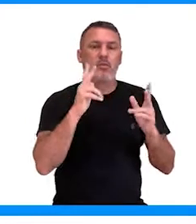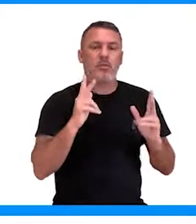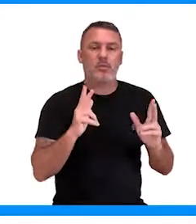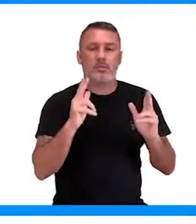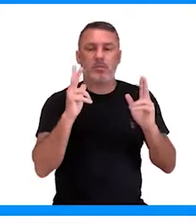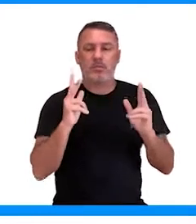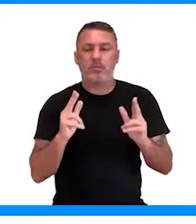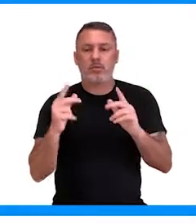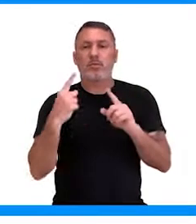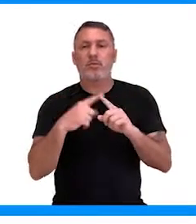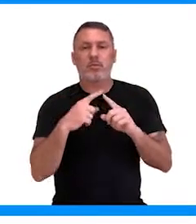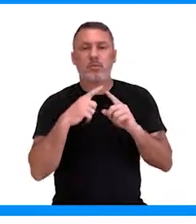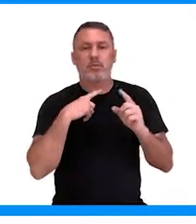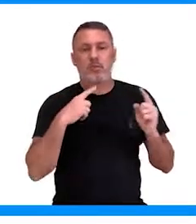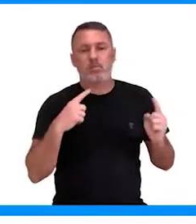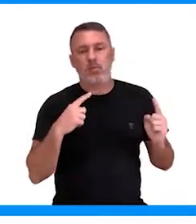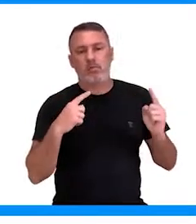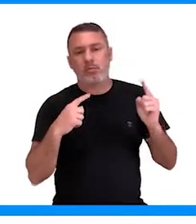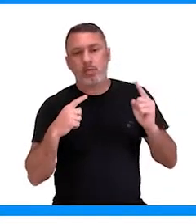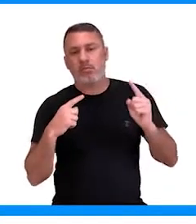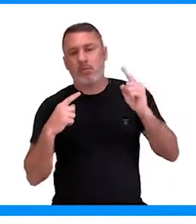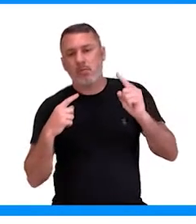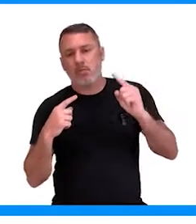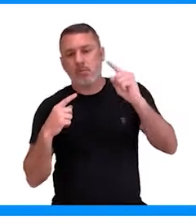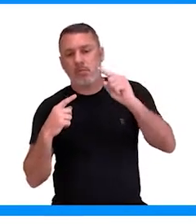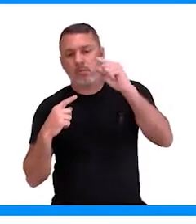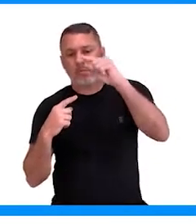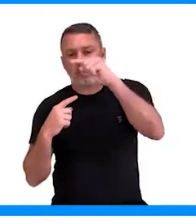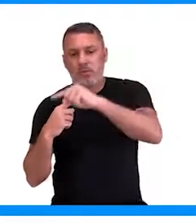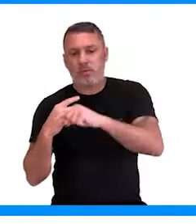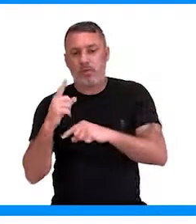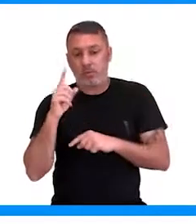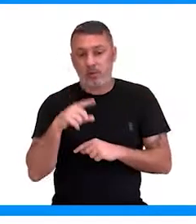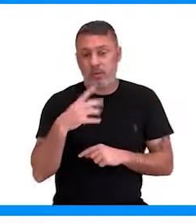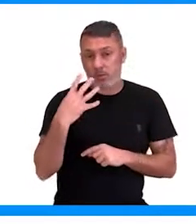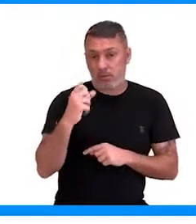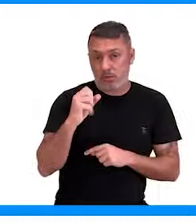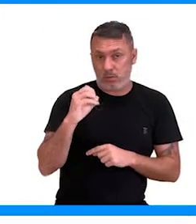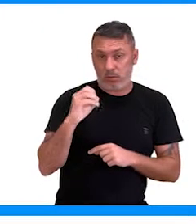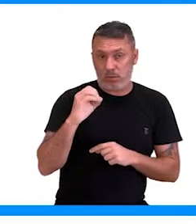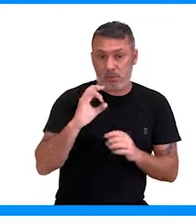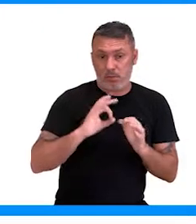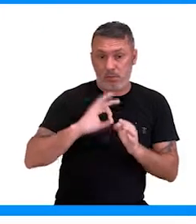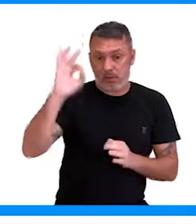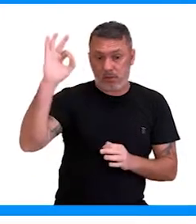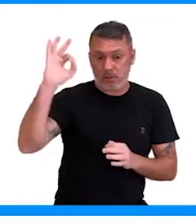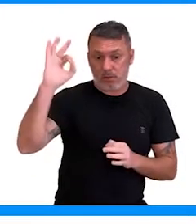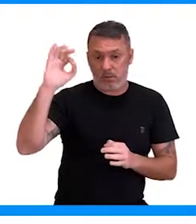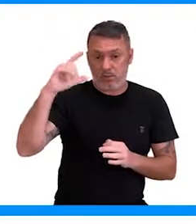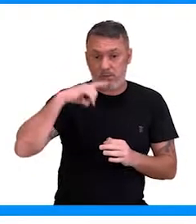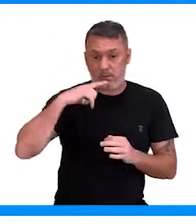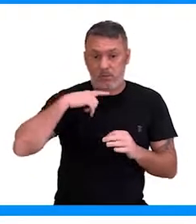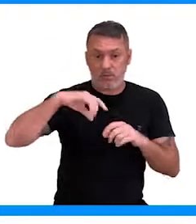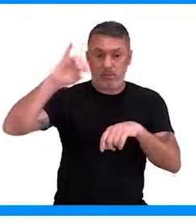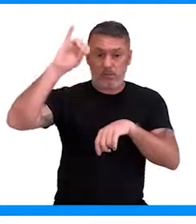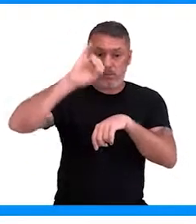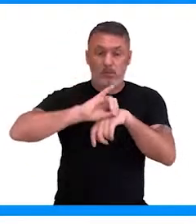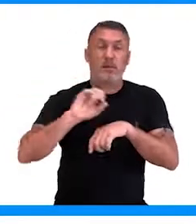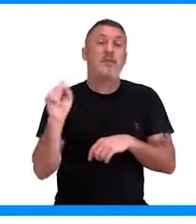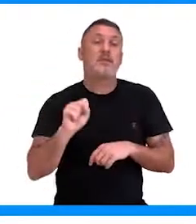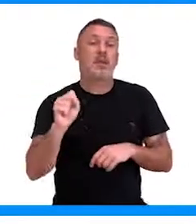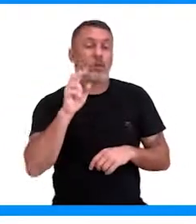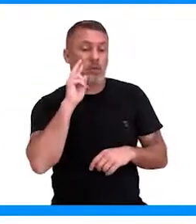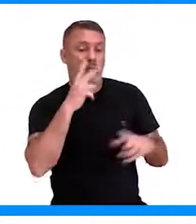tempo entre as passagens do projétil pelos pontos de altura 480 metros acima do ponto de